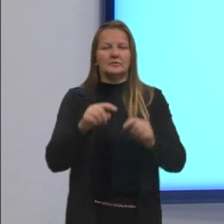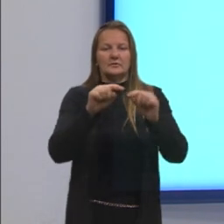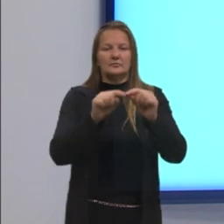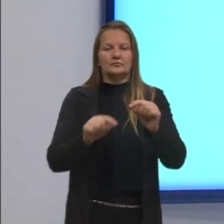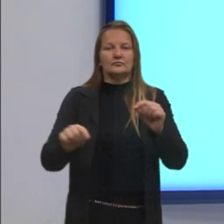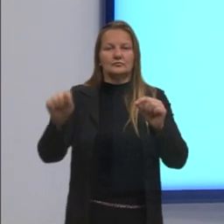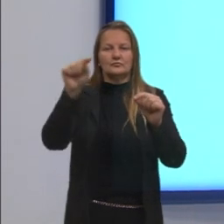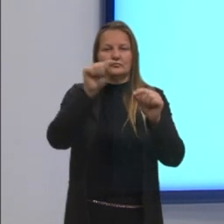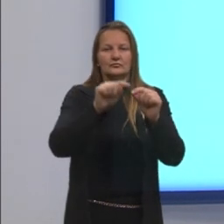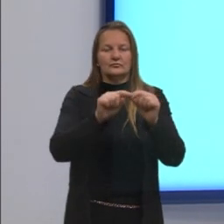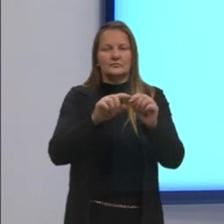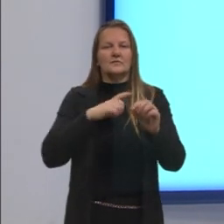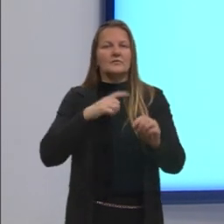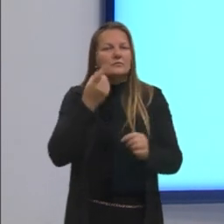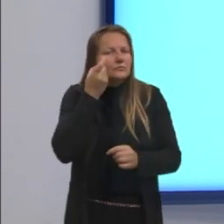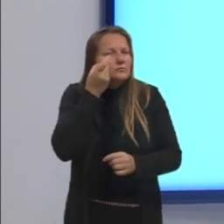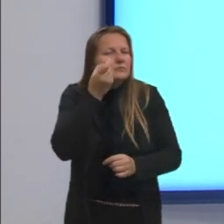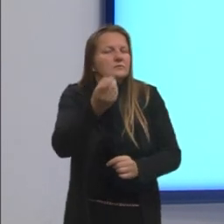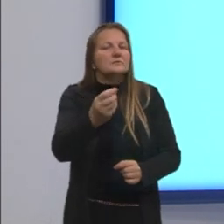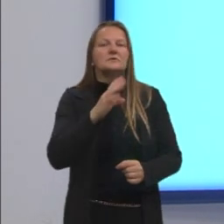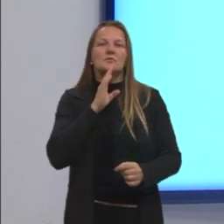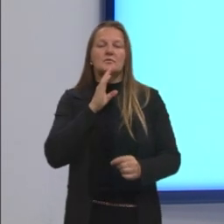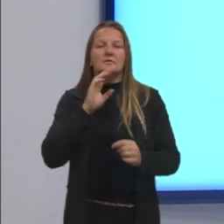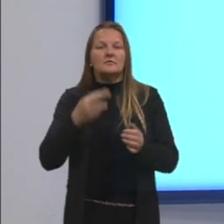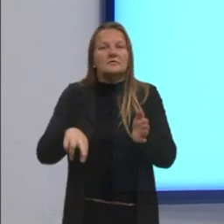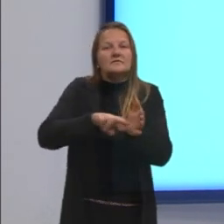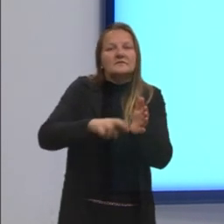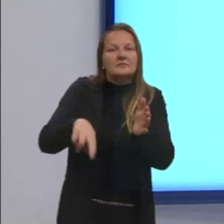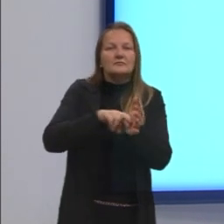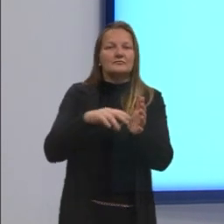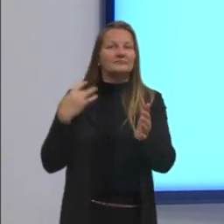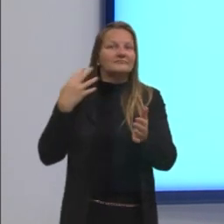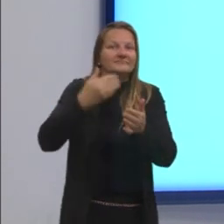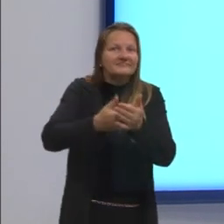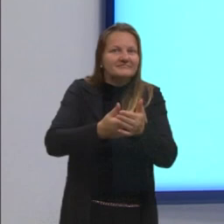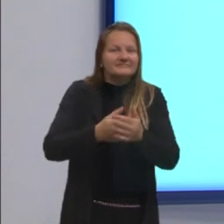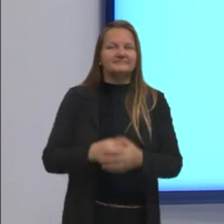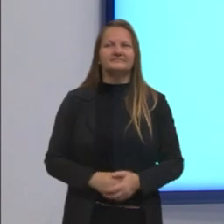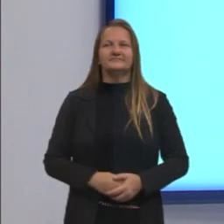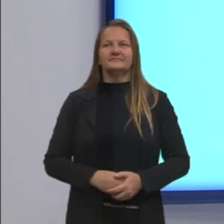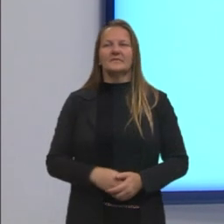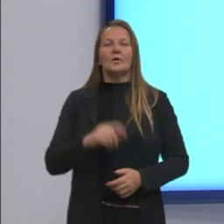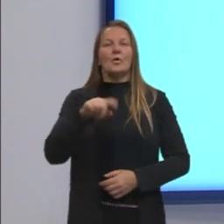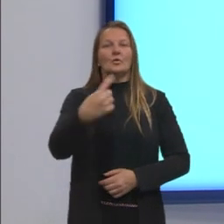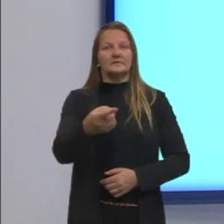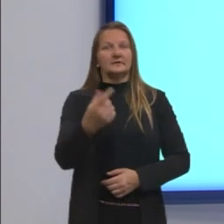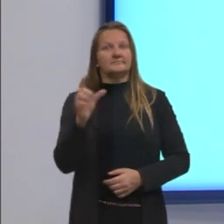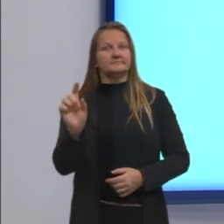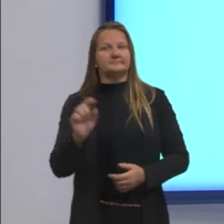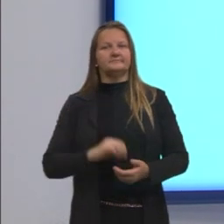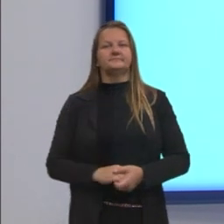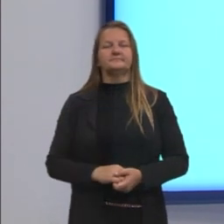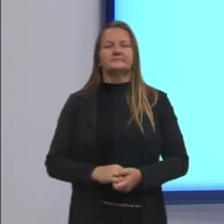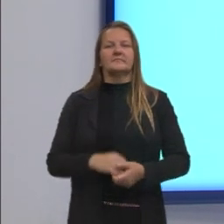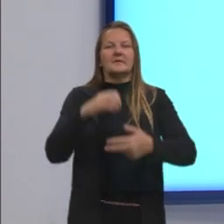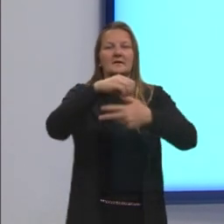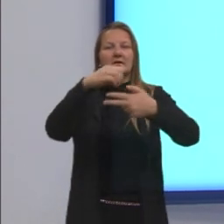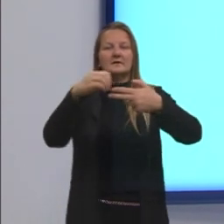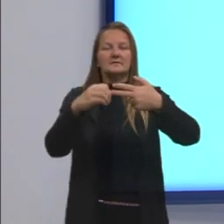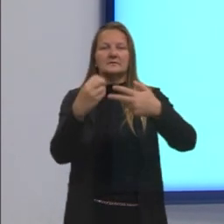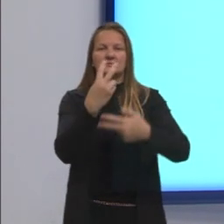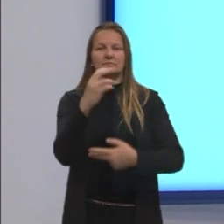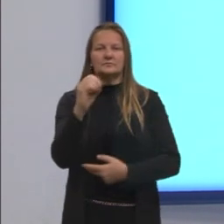então foi interessante para a gente dar essa revisada a próxima questão ela é do Enem de